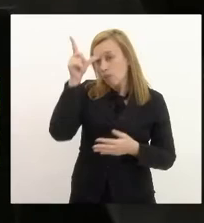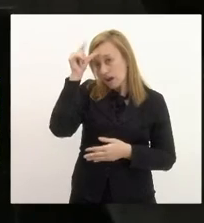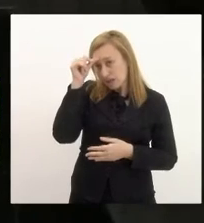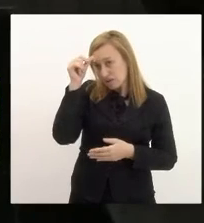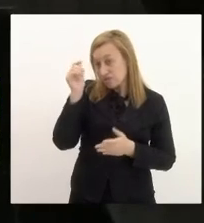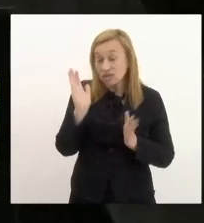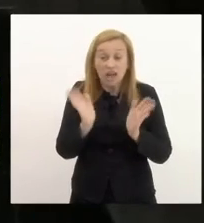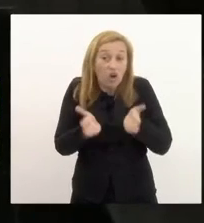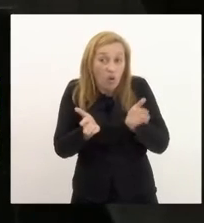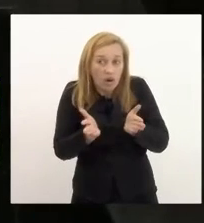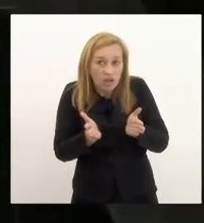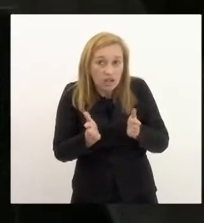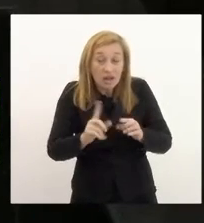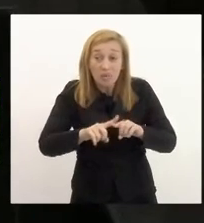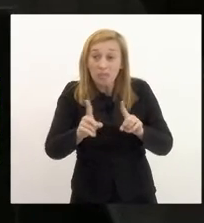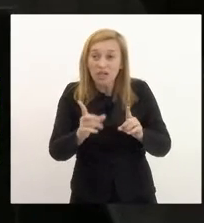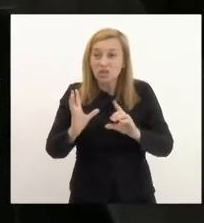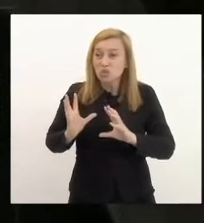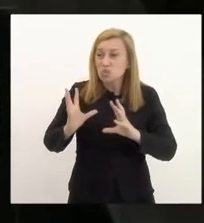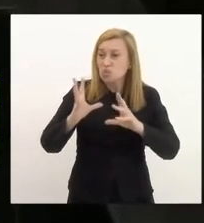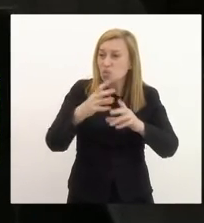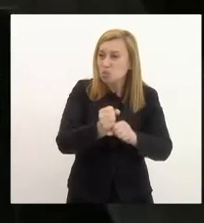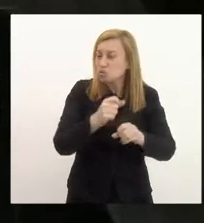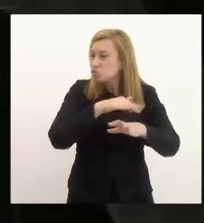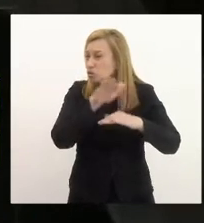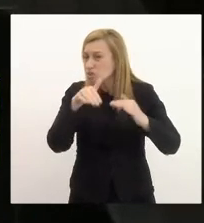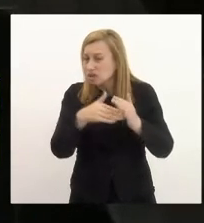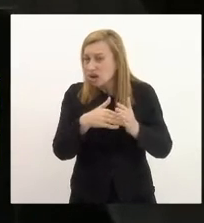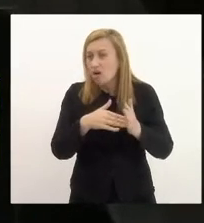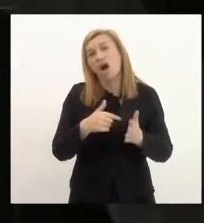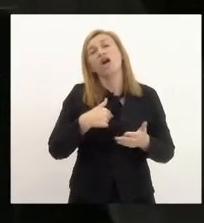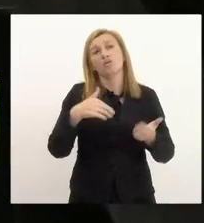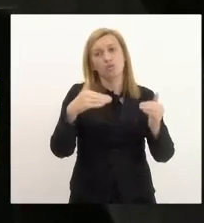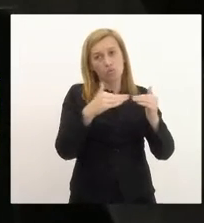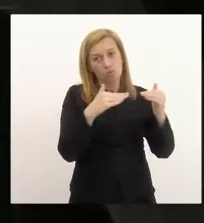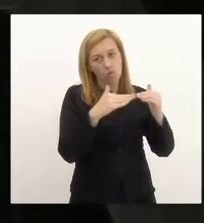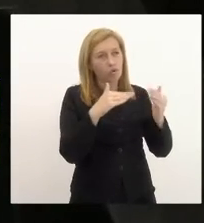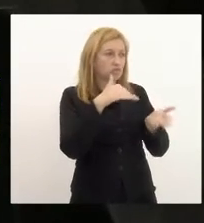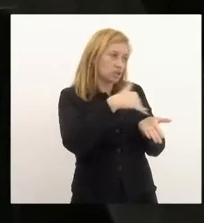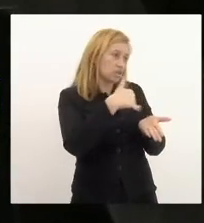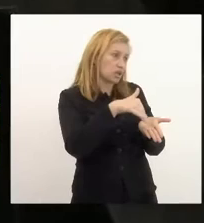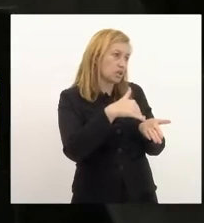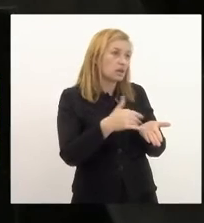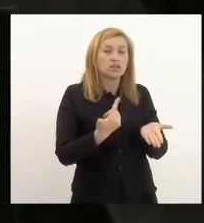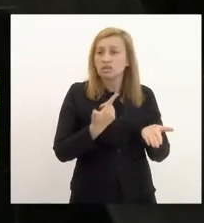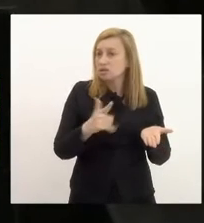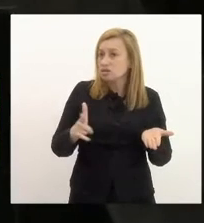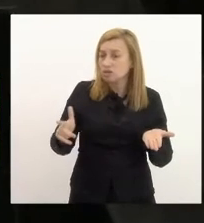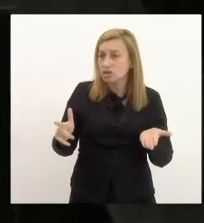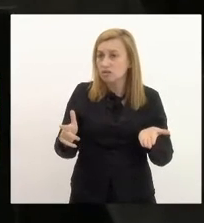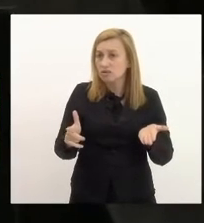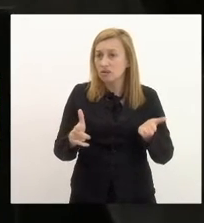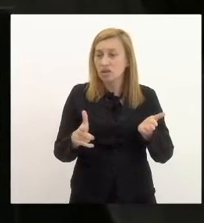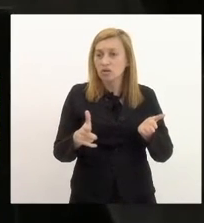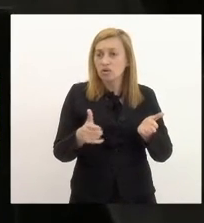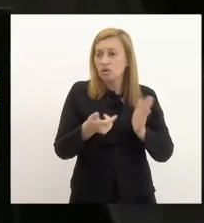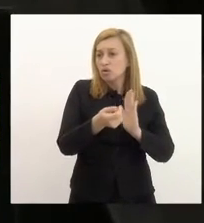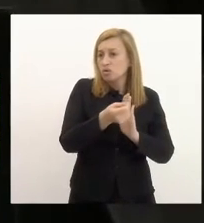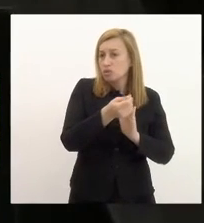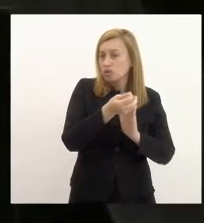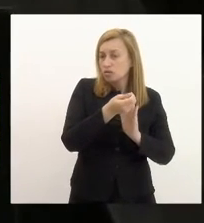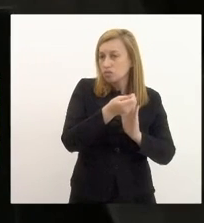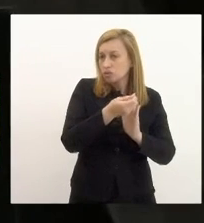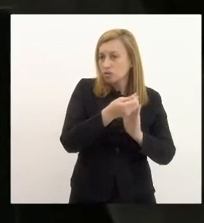um livro de caixa imediato mas assim no conjunto da obra e aí eu concordo com secretário é se não houver uma agenda de desenvolvimento